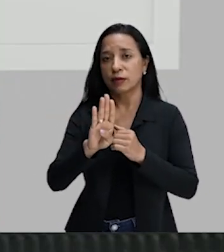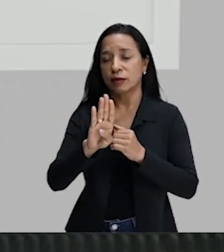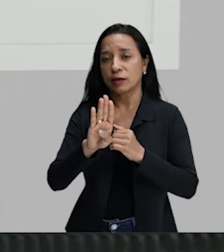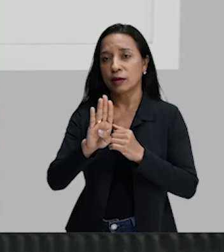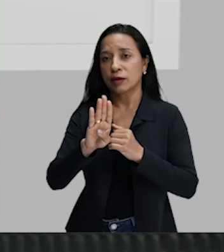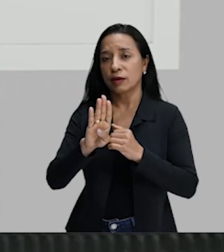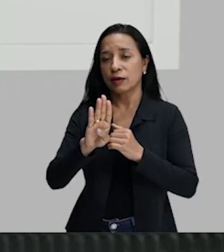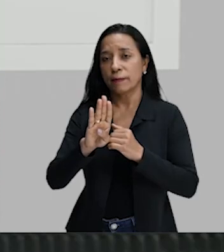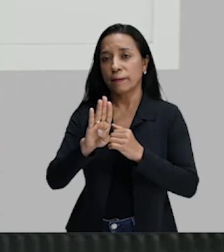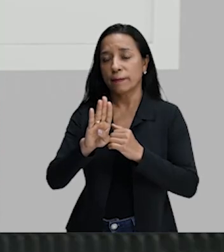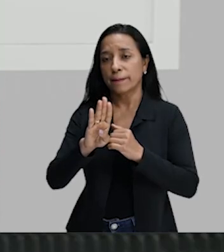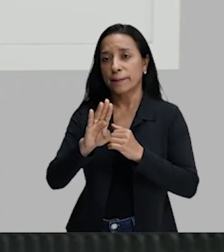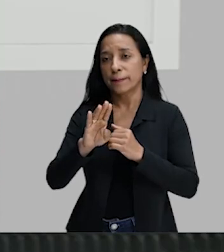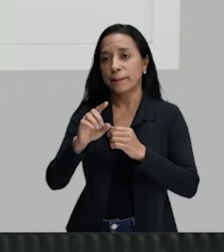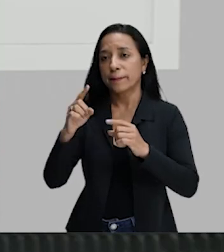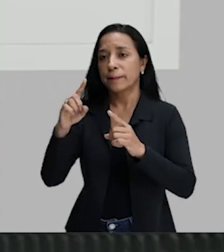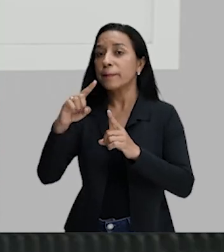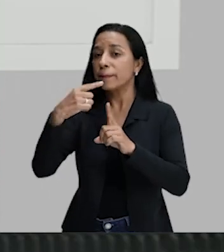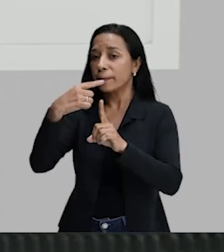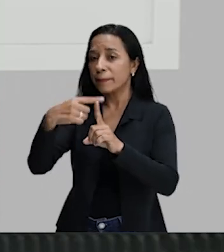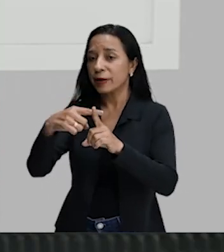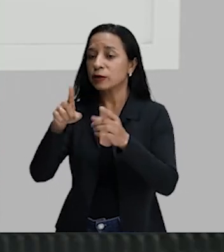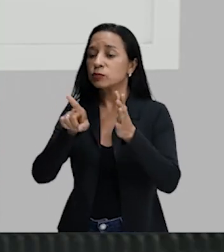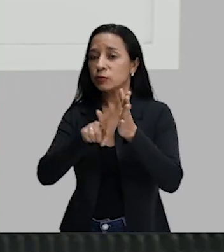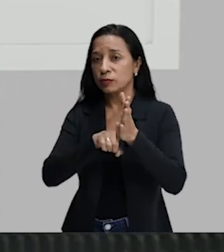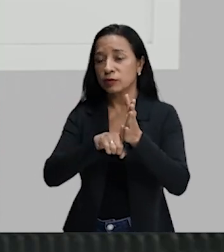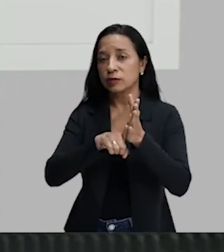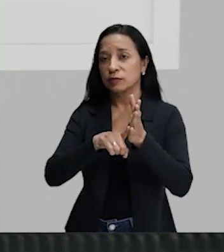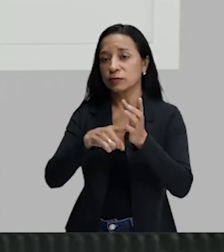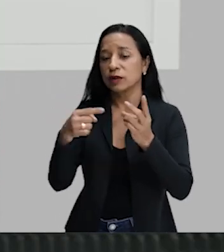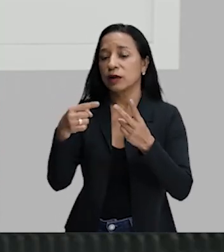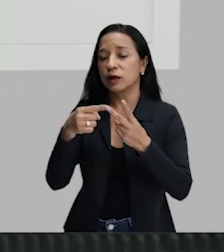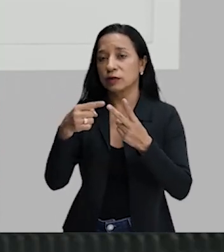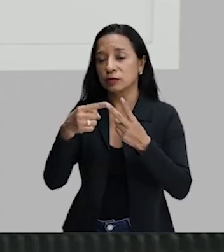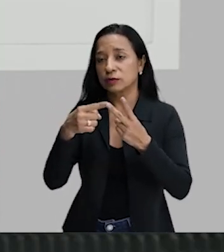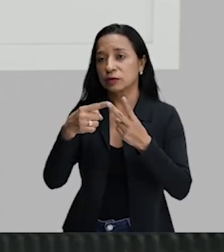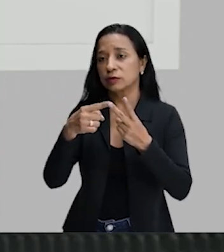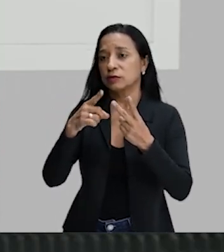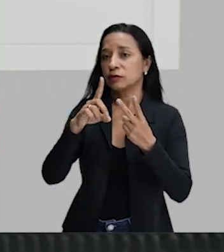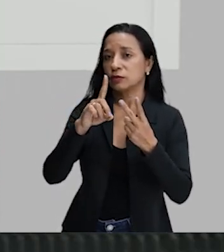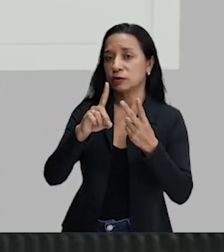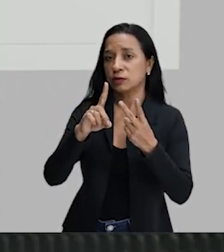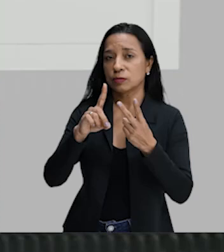Mais ou menos raiz quadrada de delta sobre 2a.